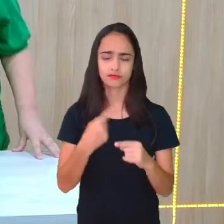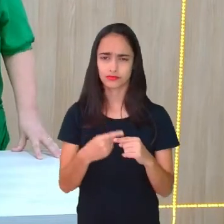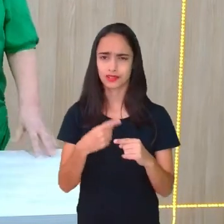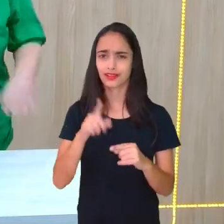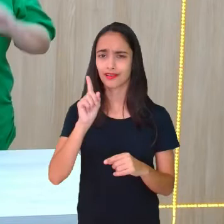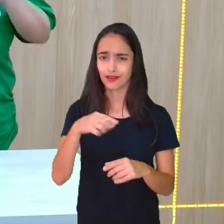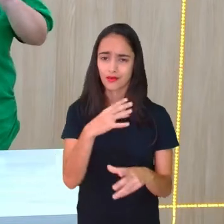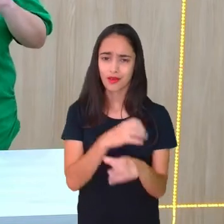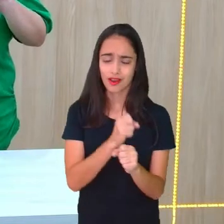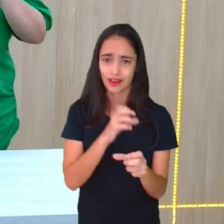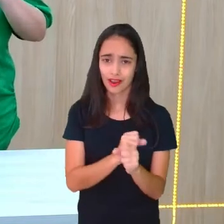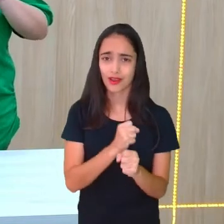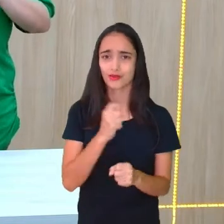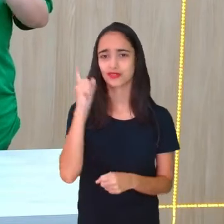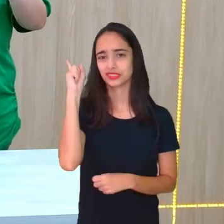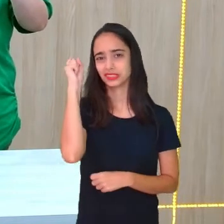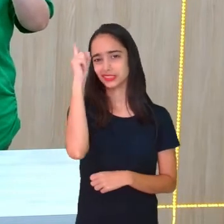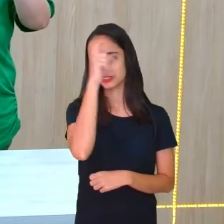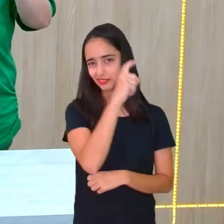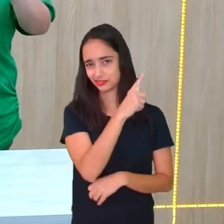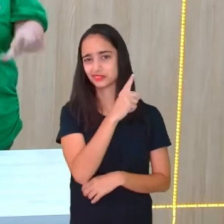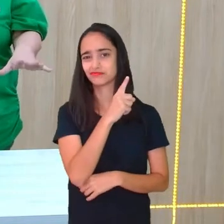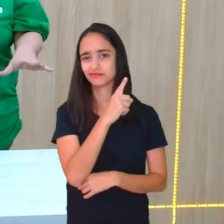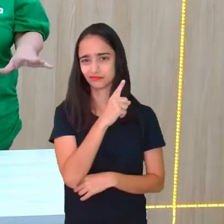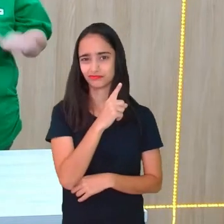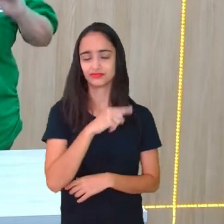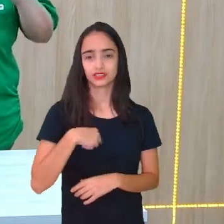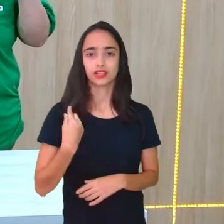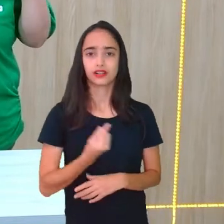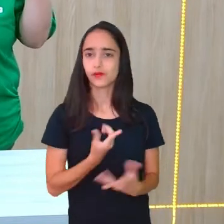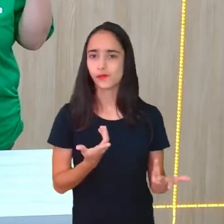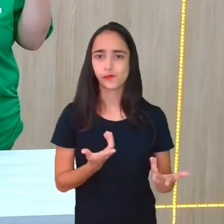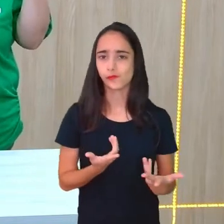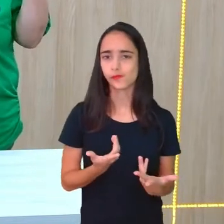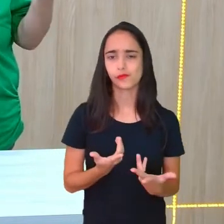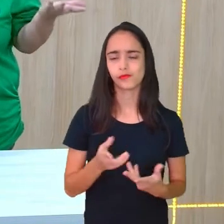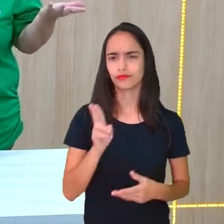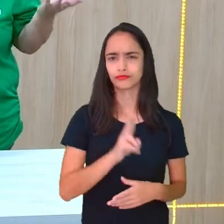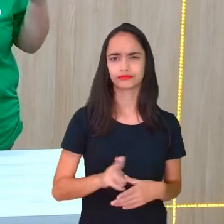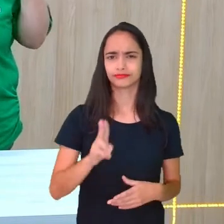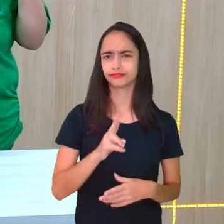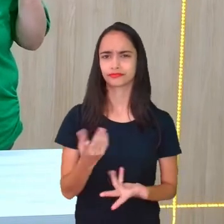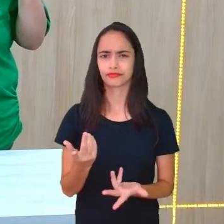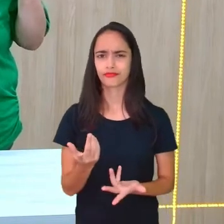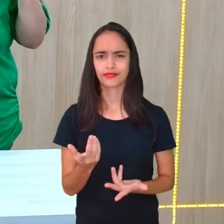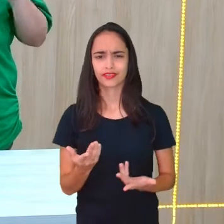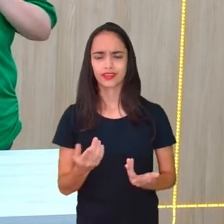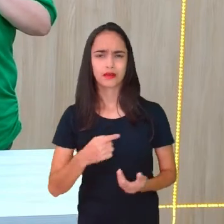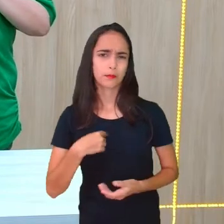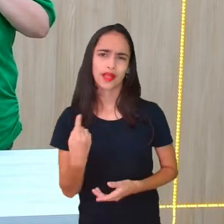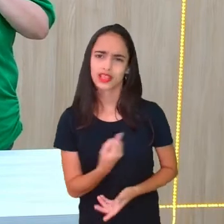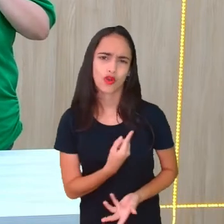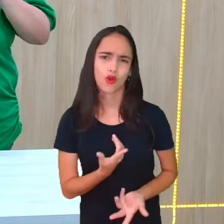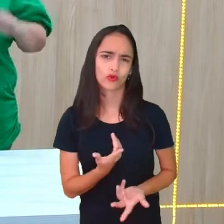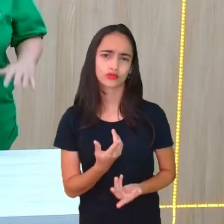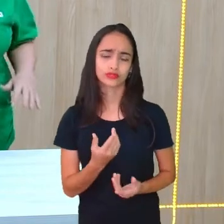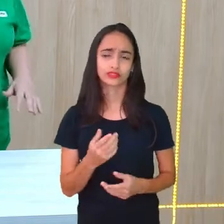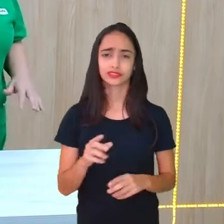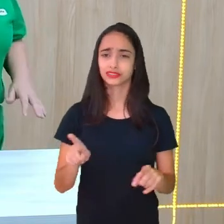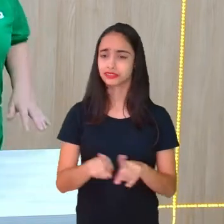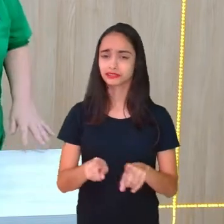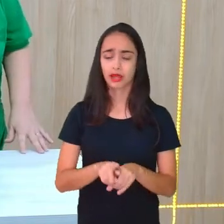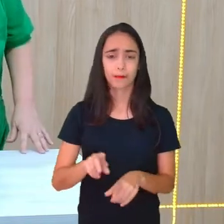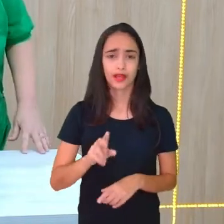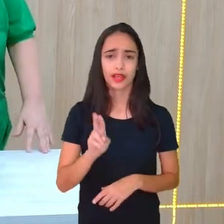complicado, que não vai caber para a gente, nem vai caber nem para o ensino médio, tá, gente? Mas deu